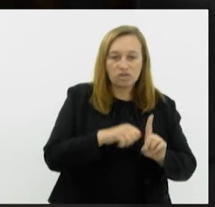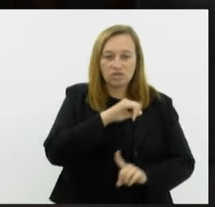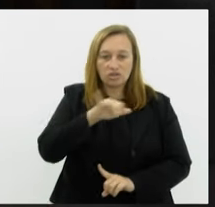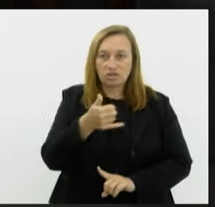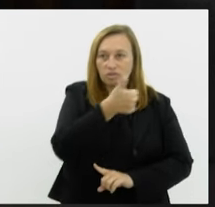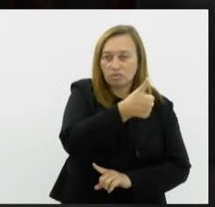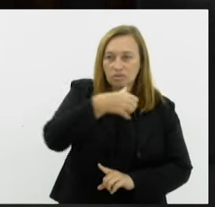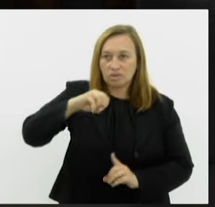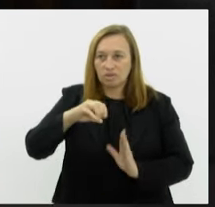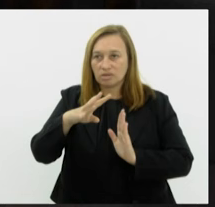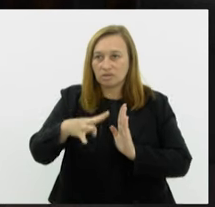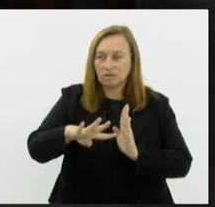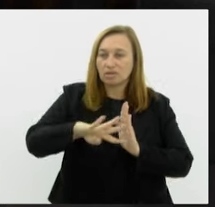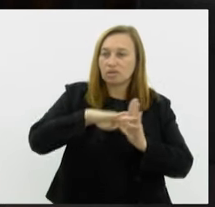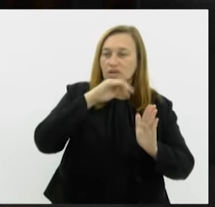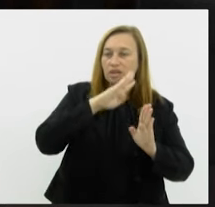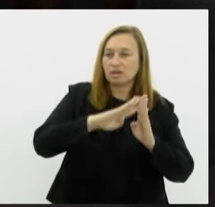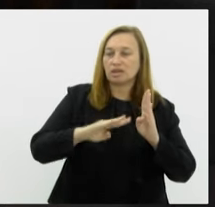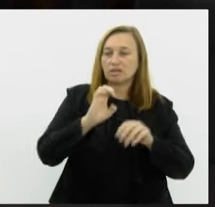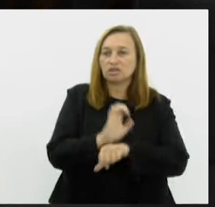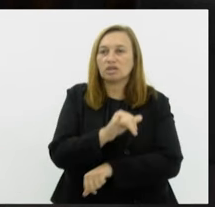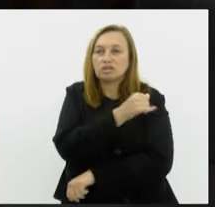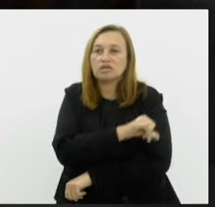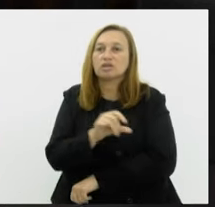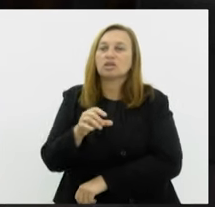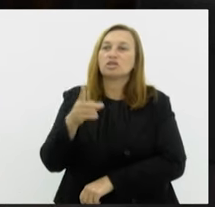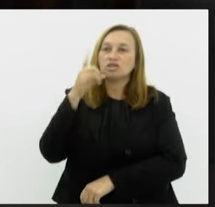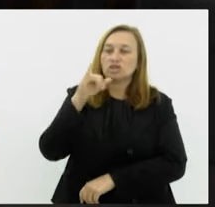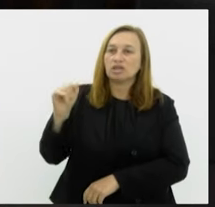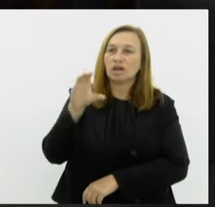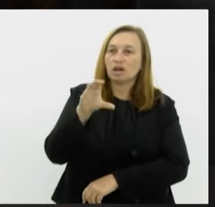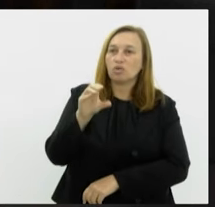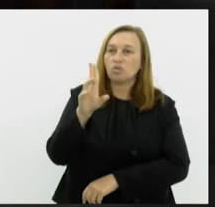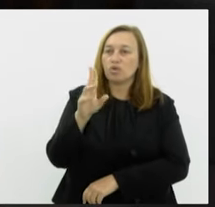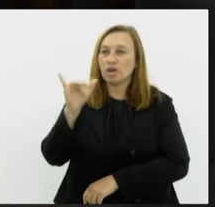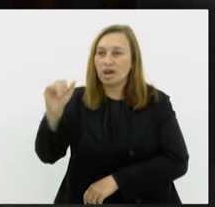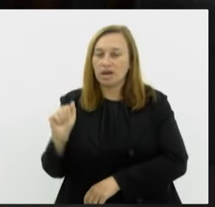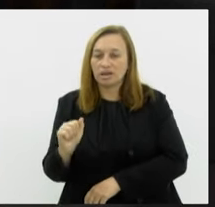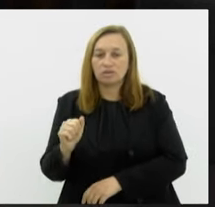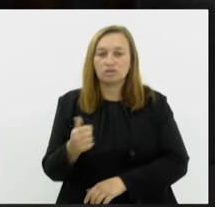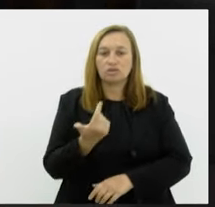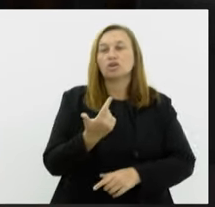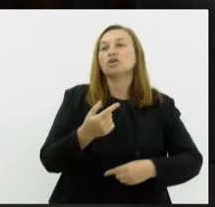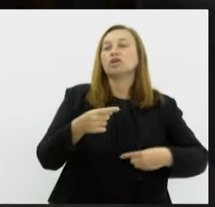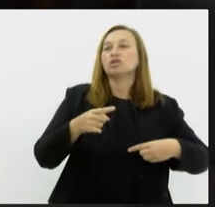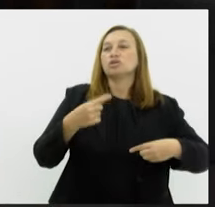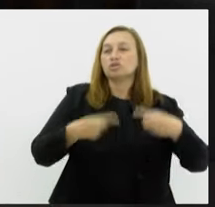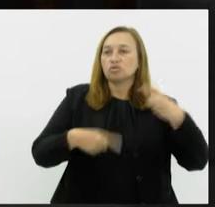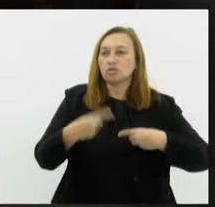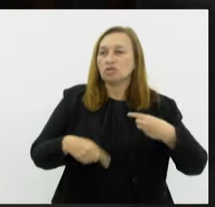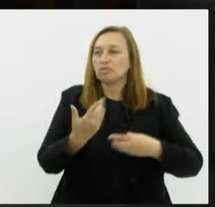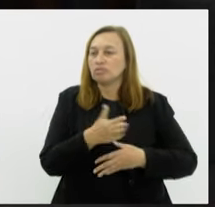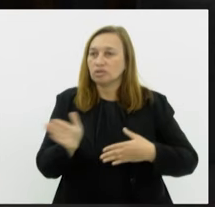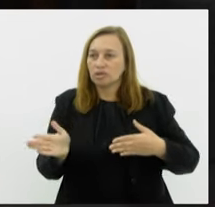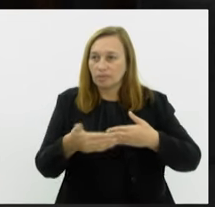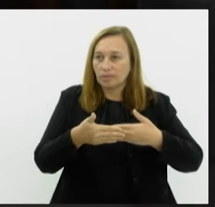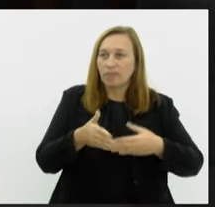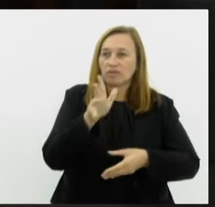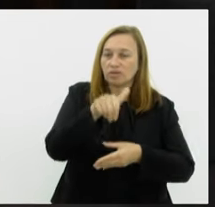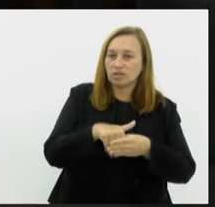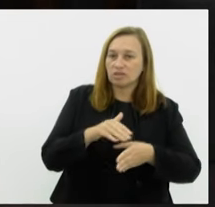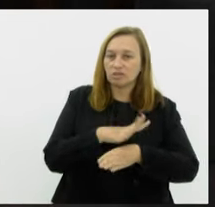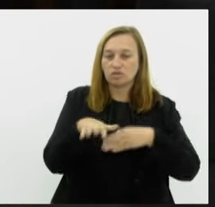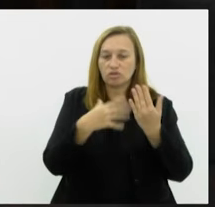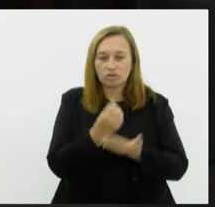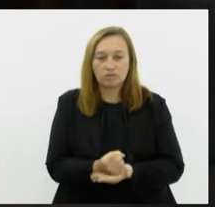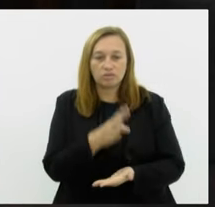no calendário oficial do Estado do Rio de Janeiro o dia da Cuíca. Em discussão, não havendo quem queira discutir, encerrada a discussão. Em votação,